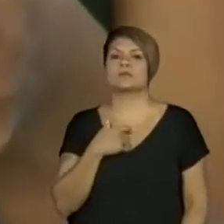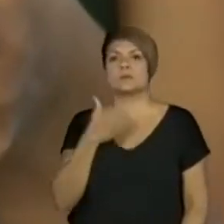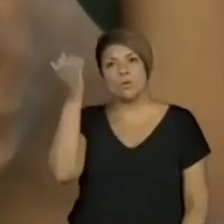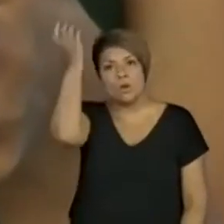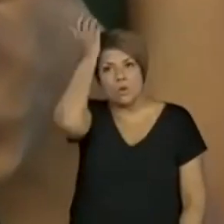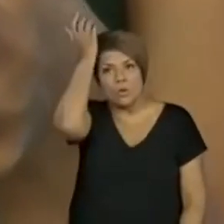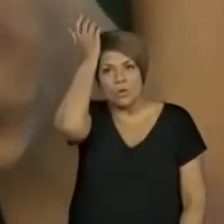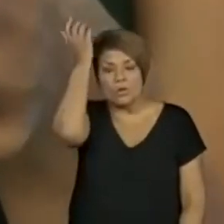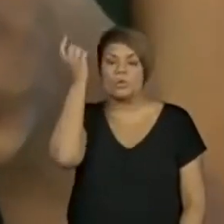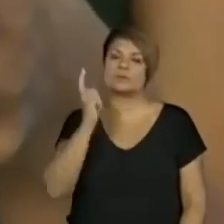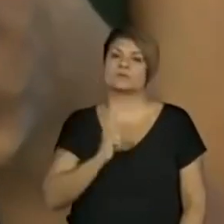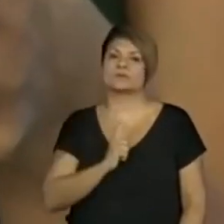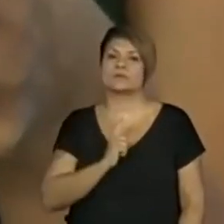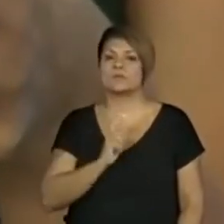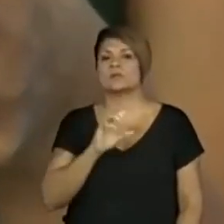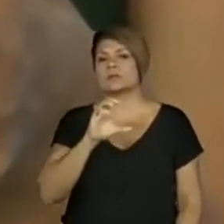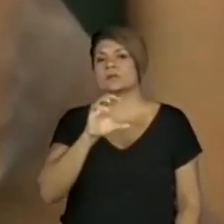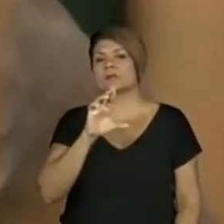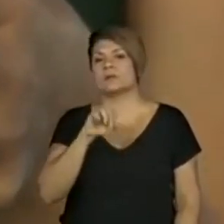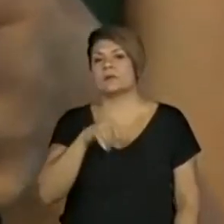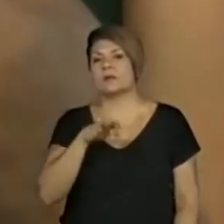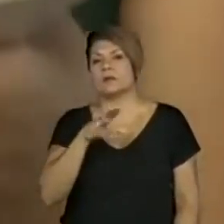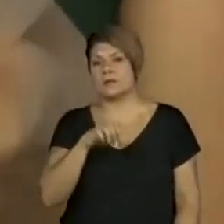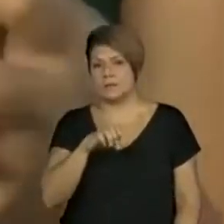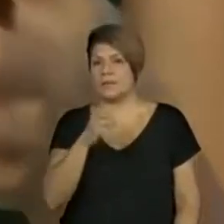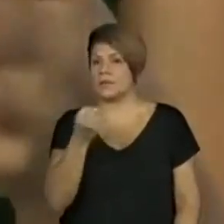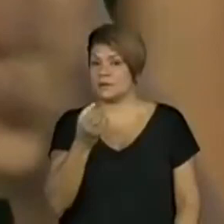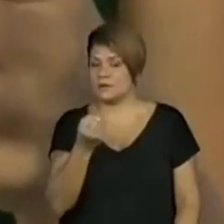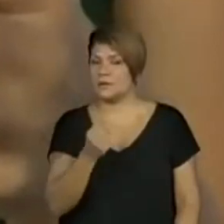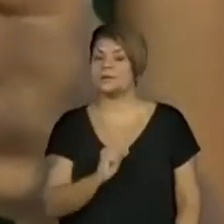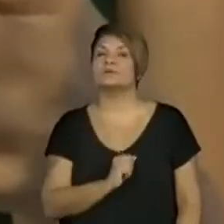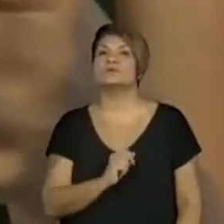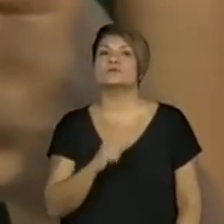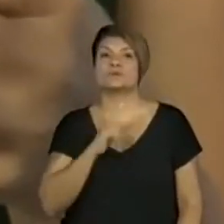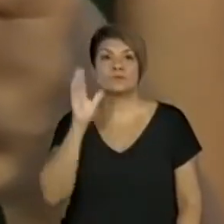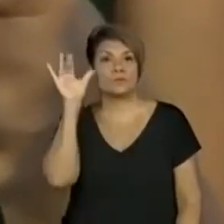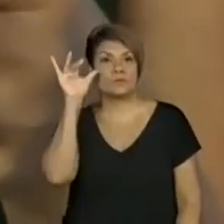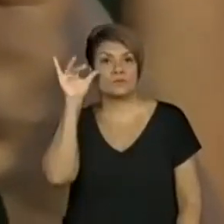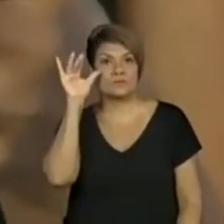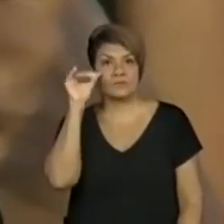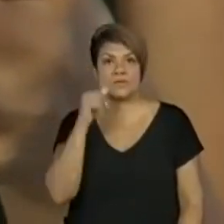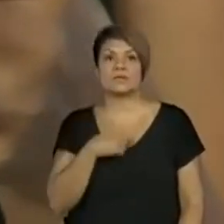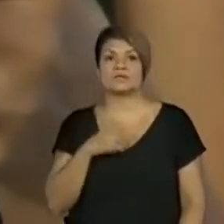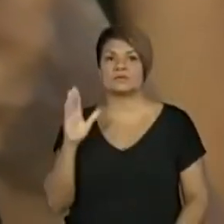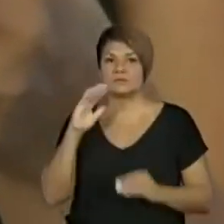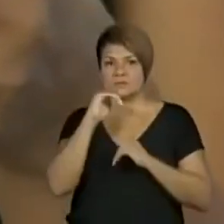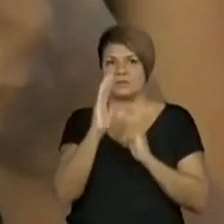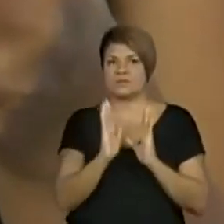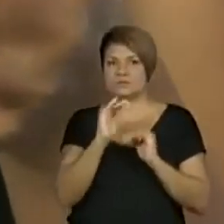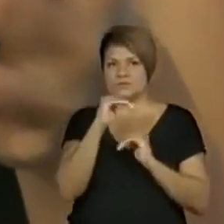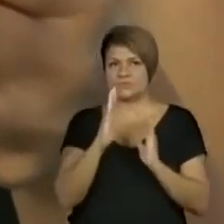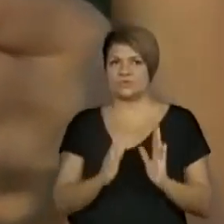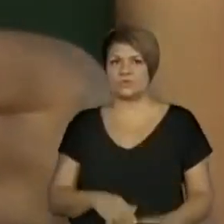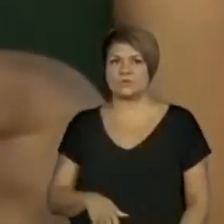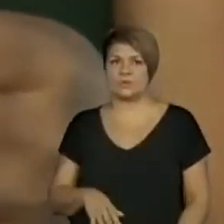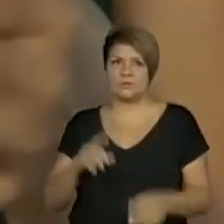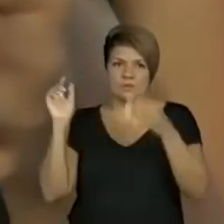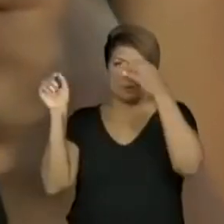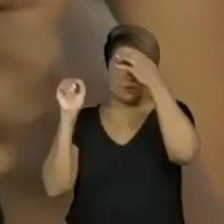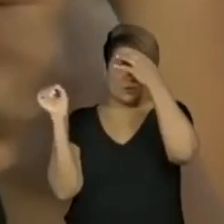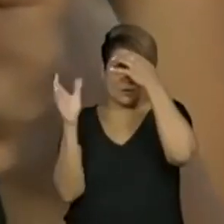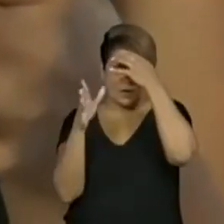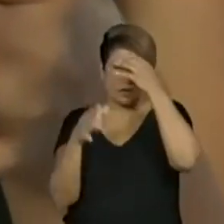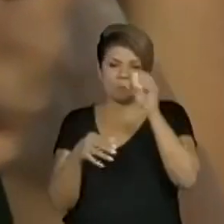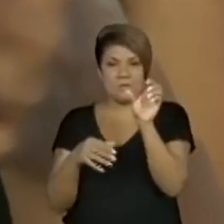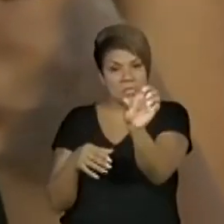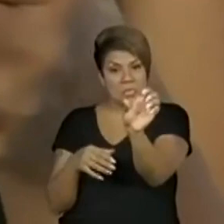tem quem não sabe tem uma curiosidade aqui nessas caixinhas tá o horário não ficar ali